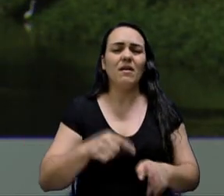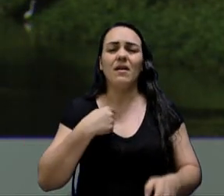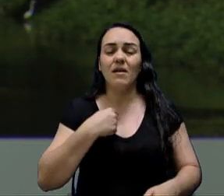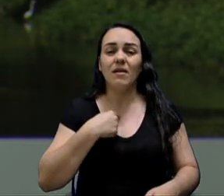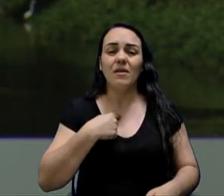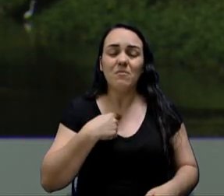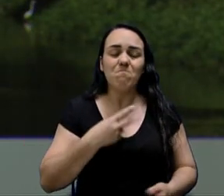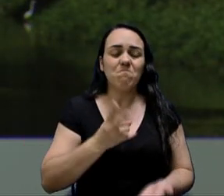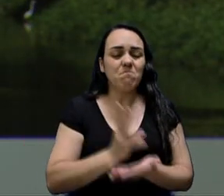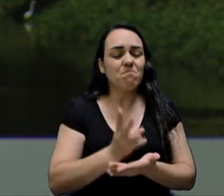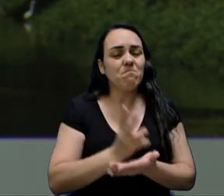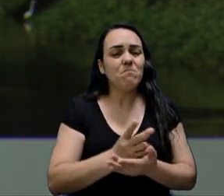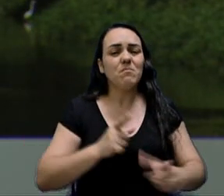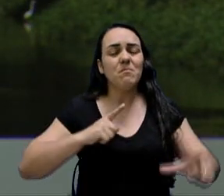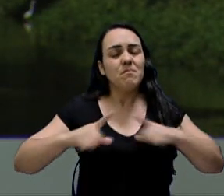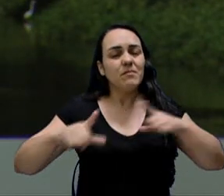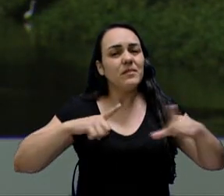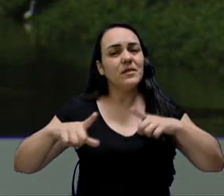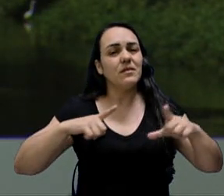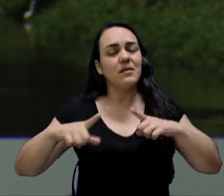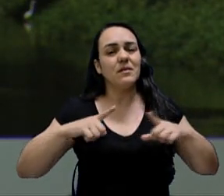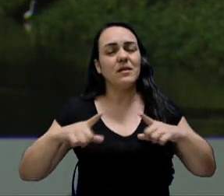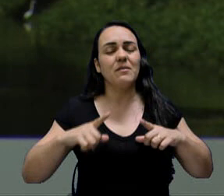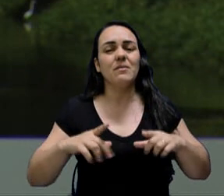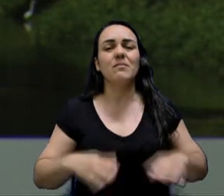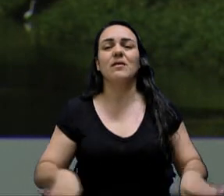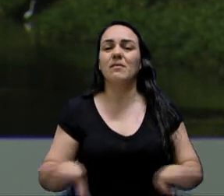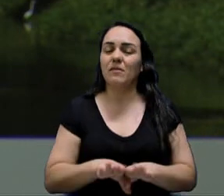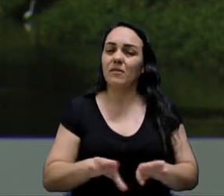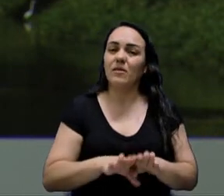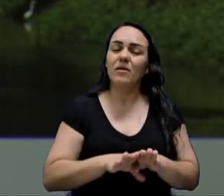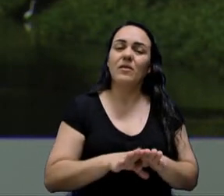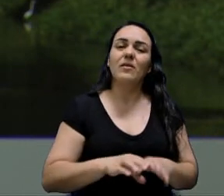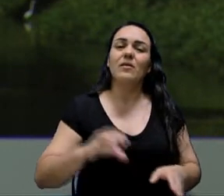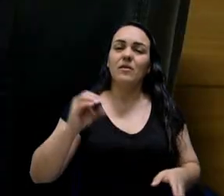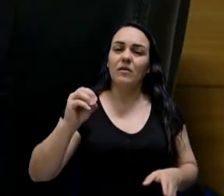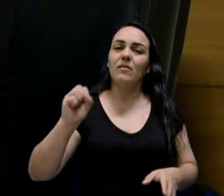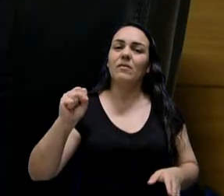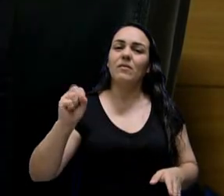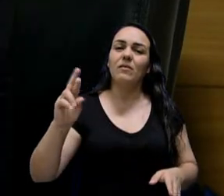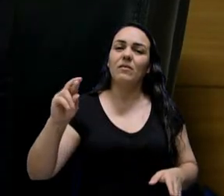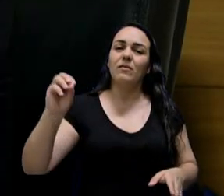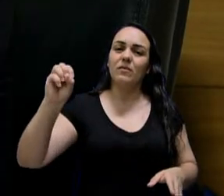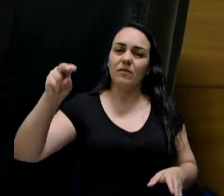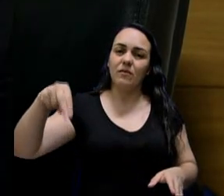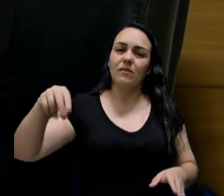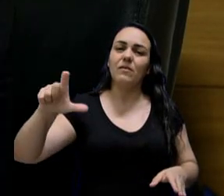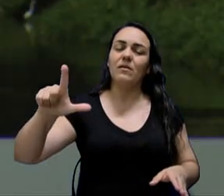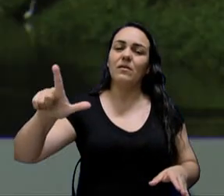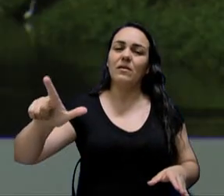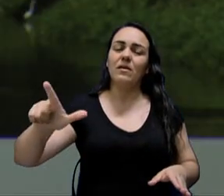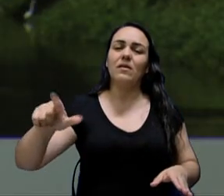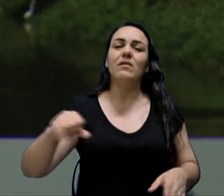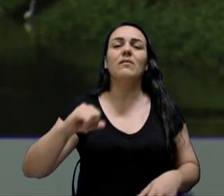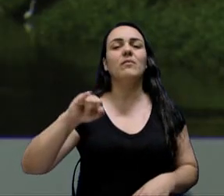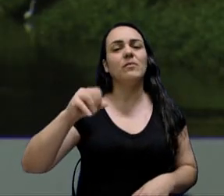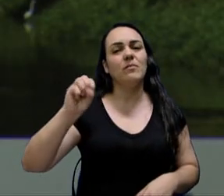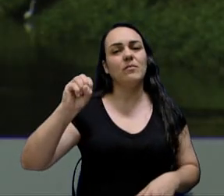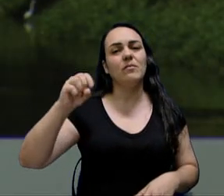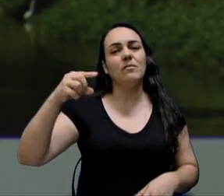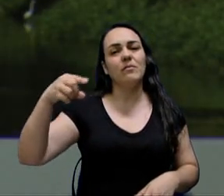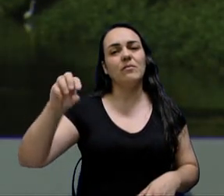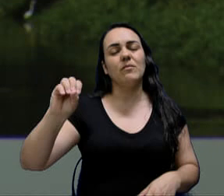e o Coronel João Camilo, por meio do doutor Youssef,